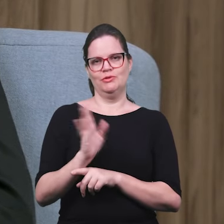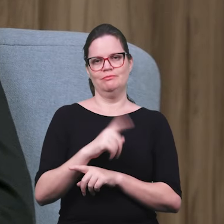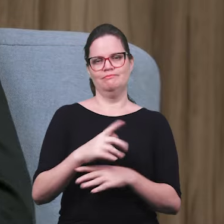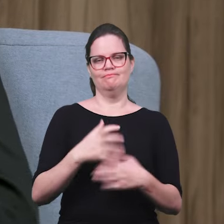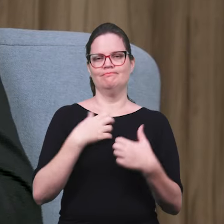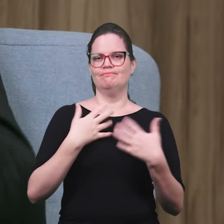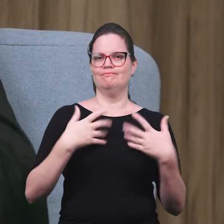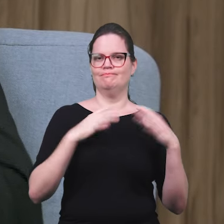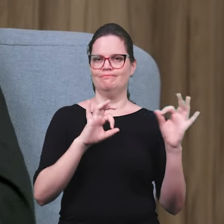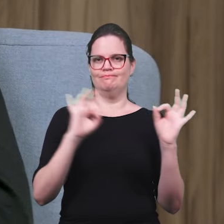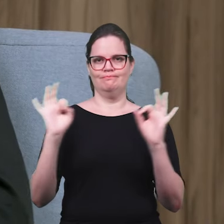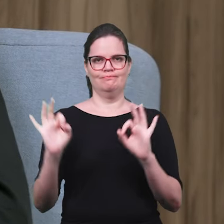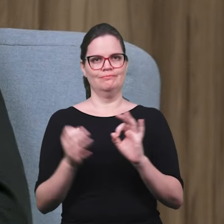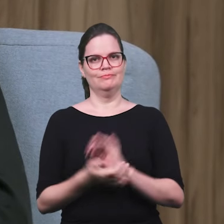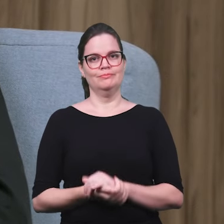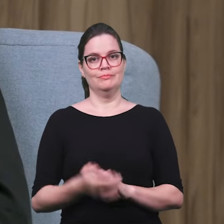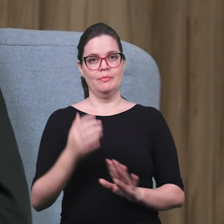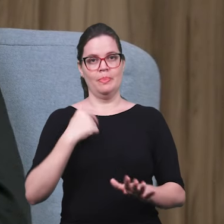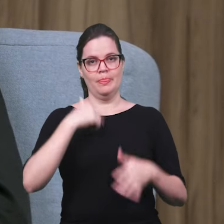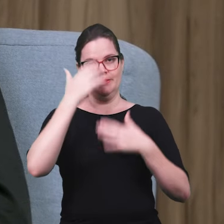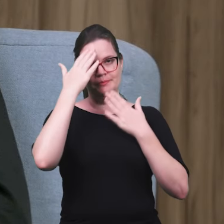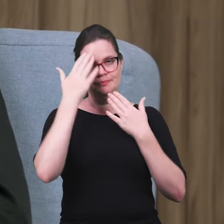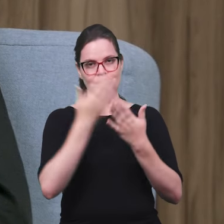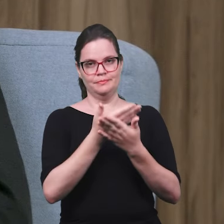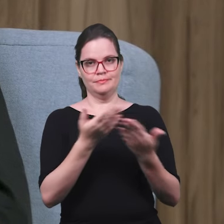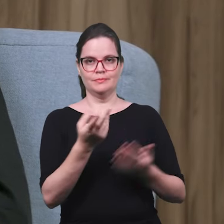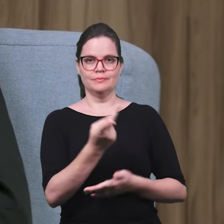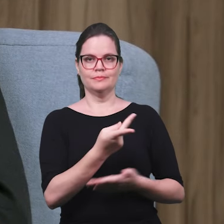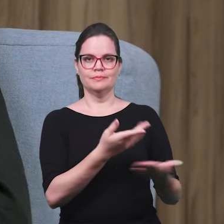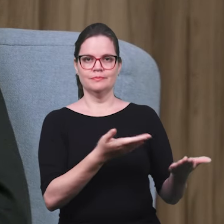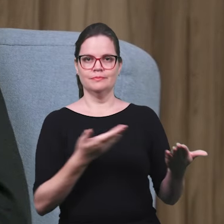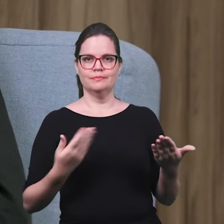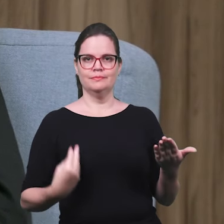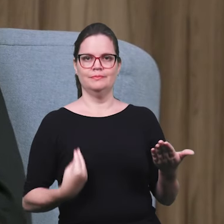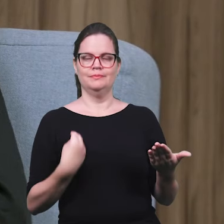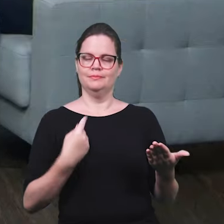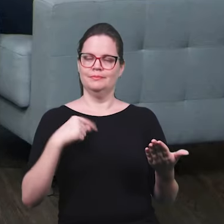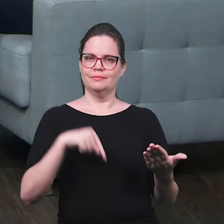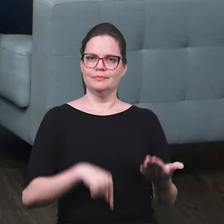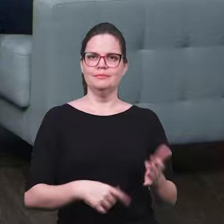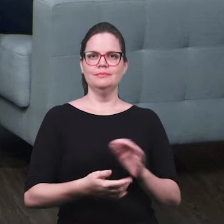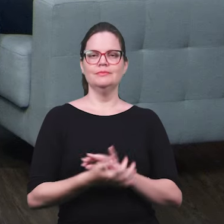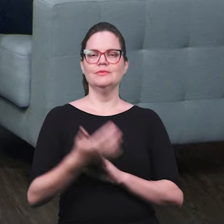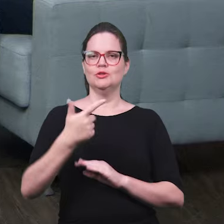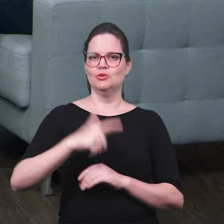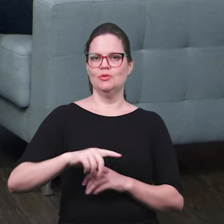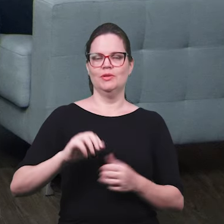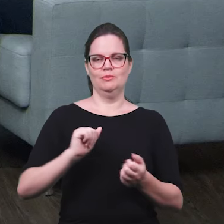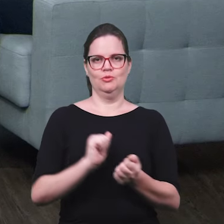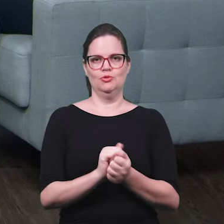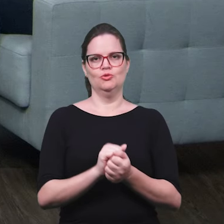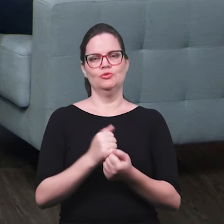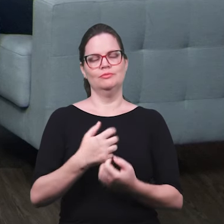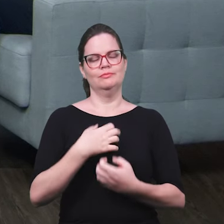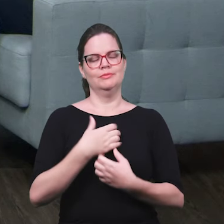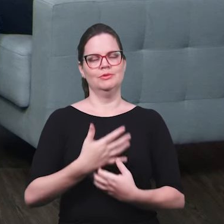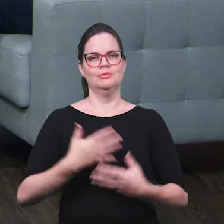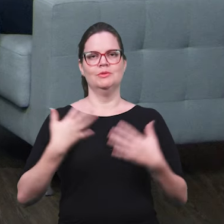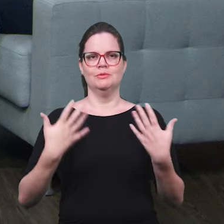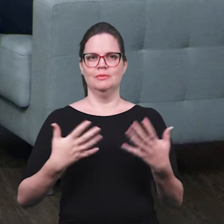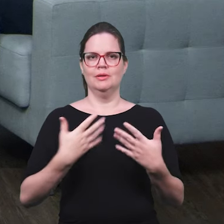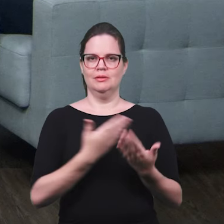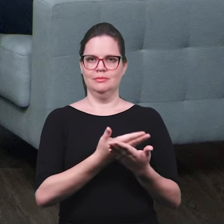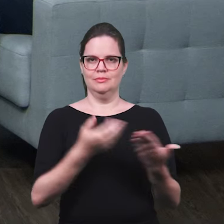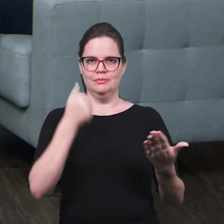alegria participar junto com você. Agradecemos aqui os nossos convidados por estarem conosco aqui mais uma vez, e é sempre